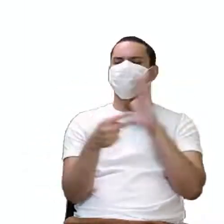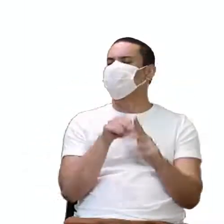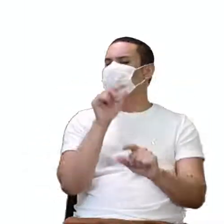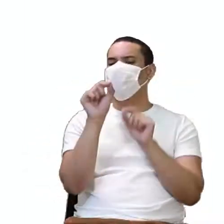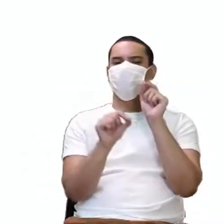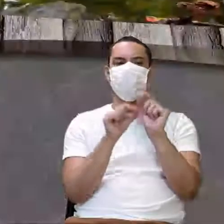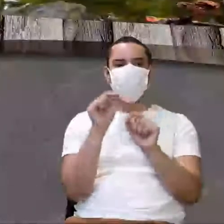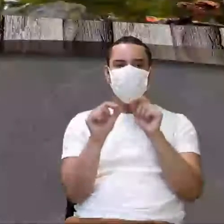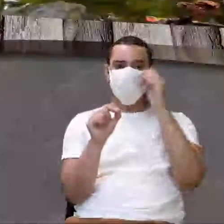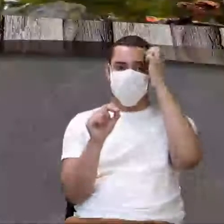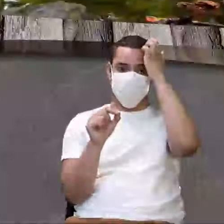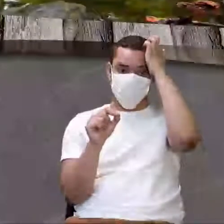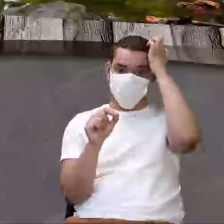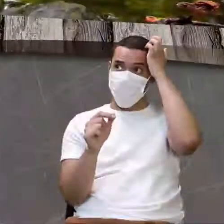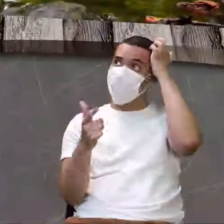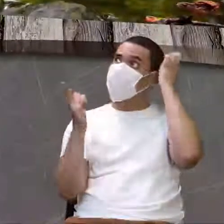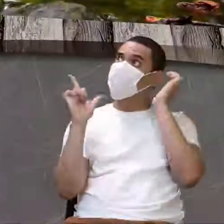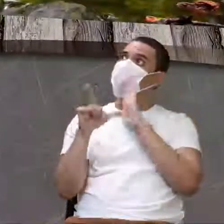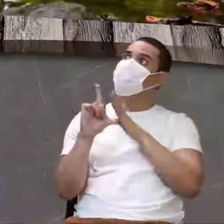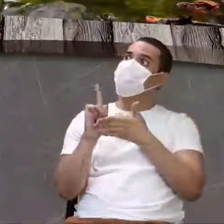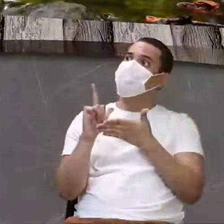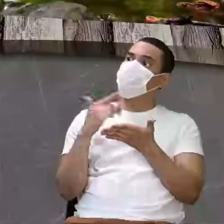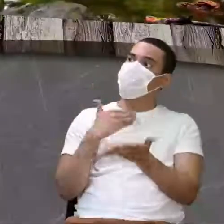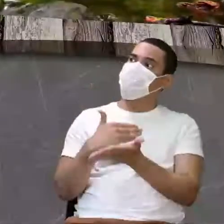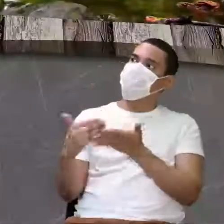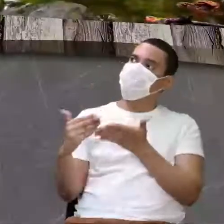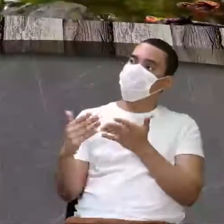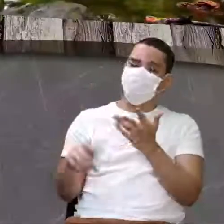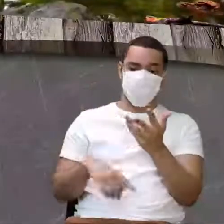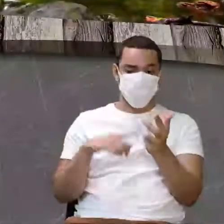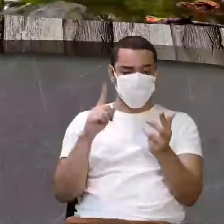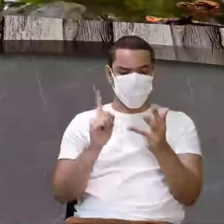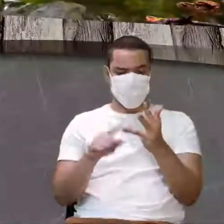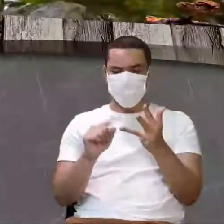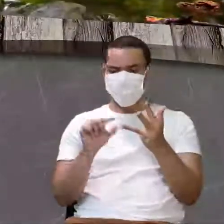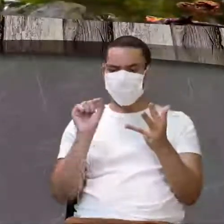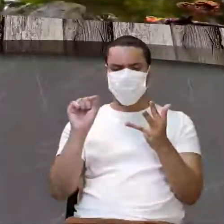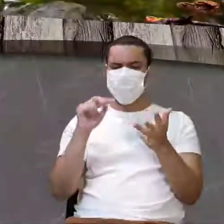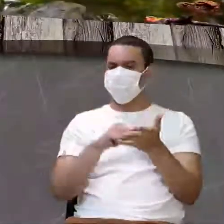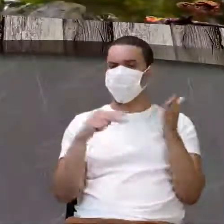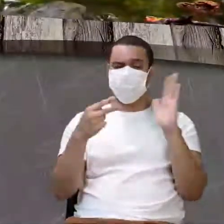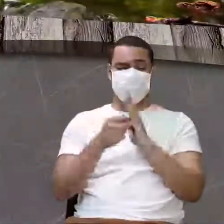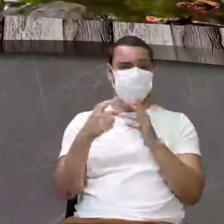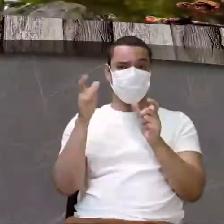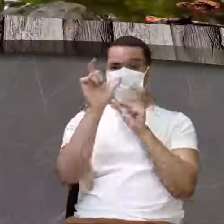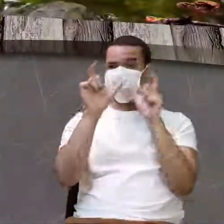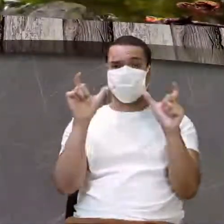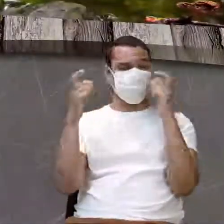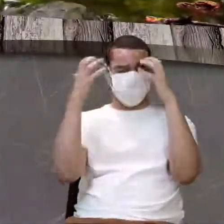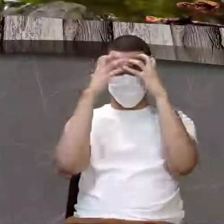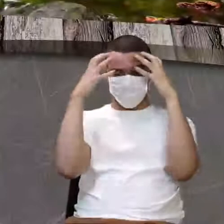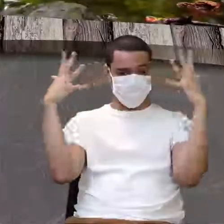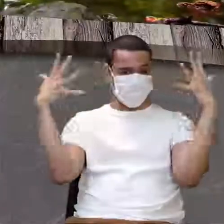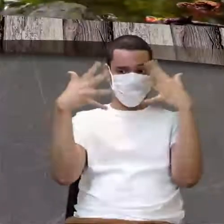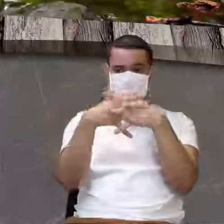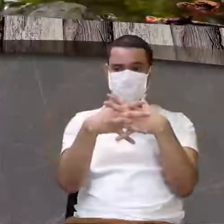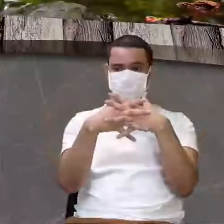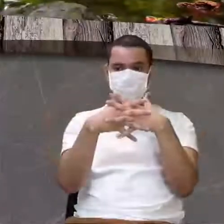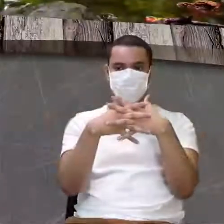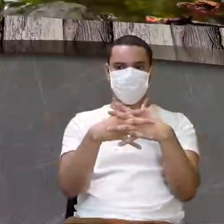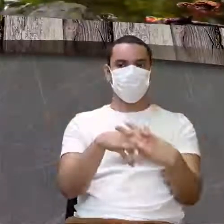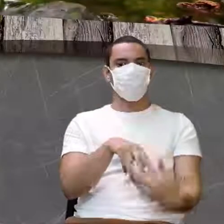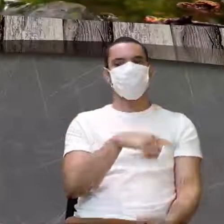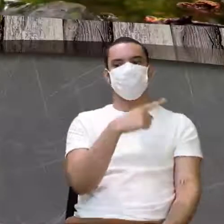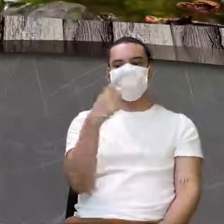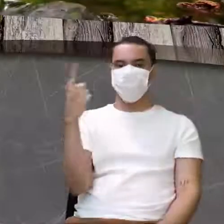simplesiomorfia? A plesiomorfia são as características primitivas. E agora a plesiomorfia, o que significa isso? Joga na